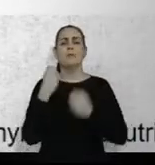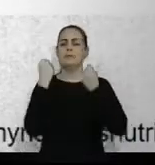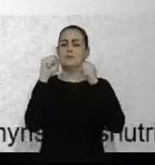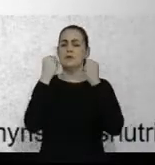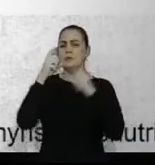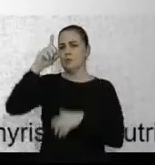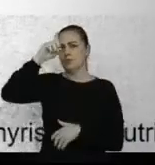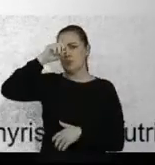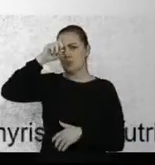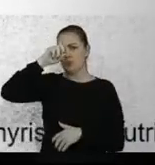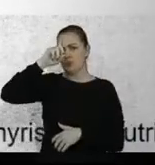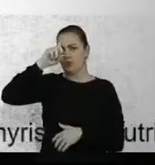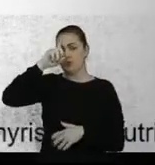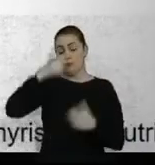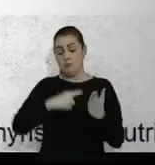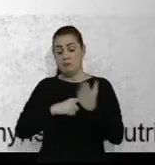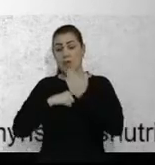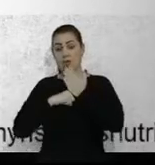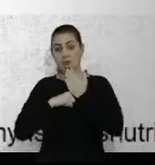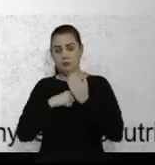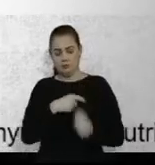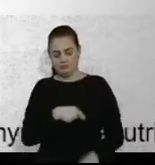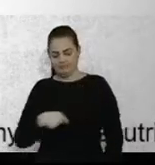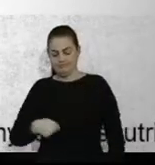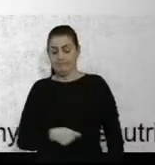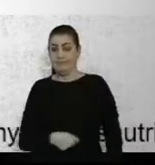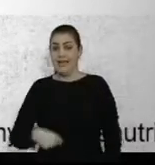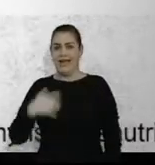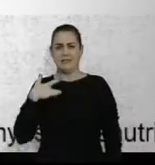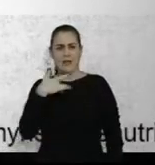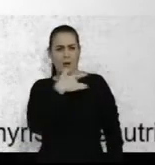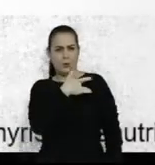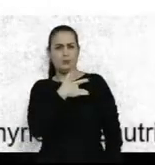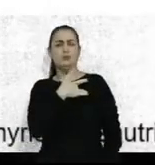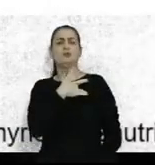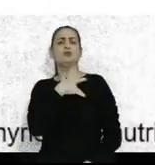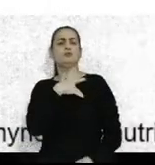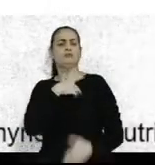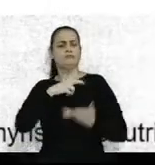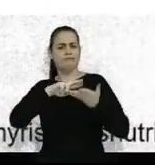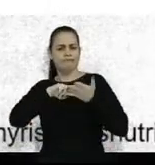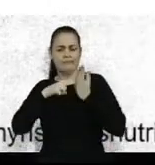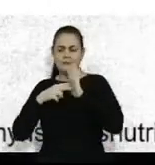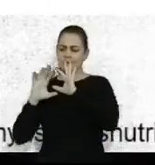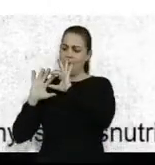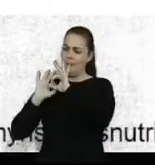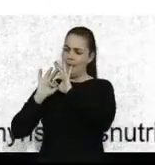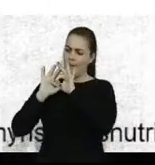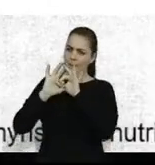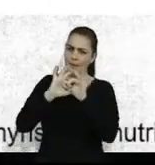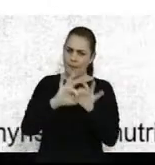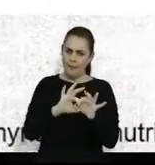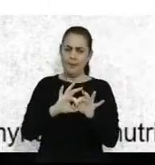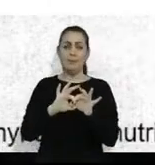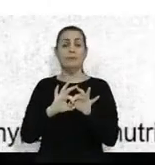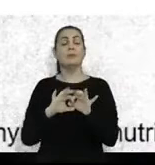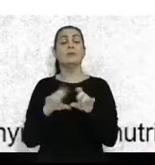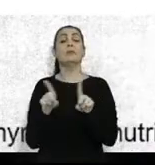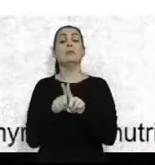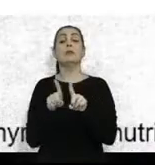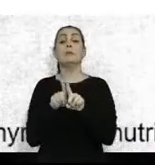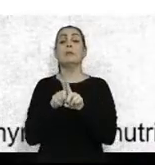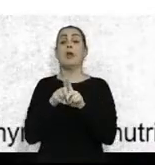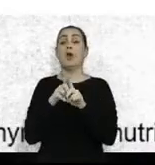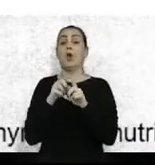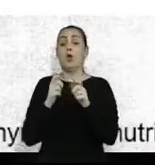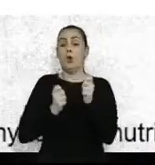A saúde intestinal é todo um contexto realmente envolvido. Modulação do estresse crônico, porque isso influencia totalmente